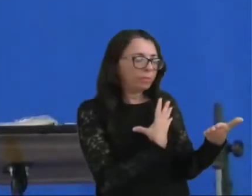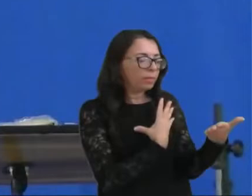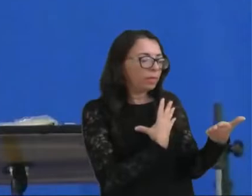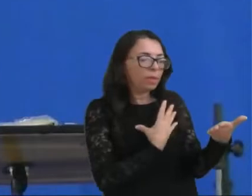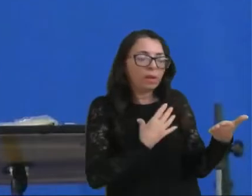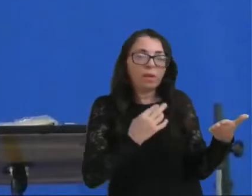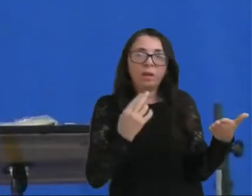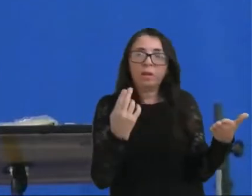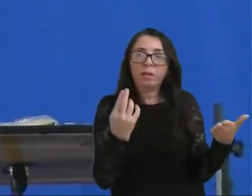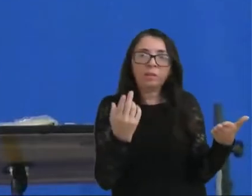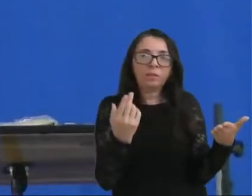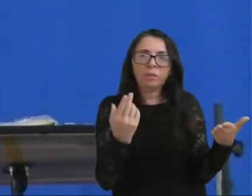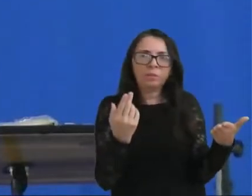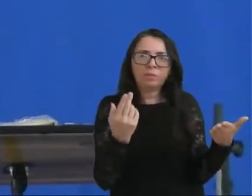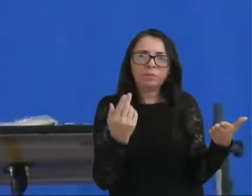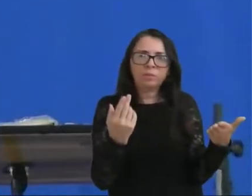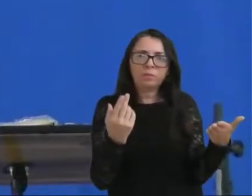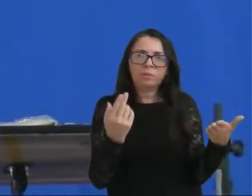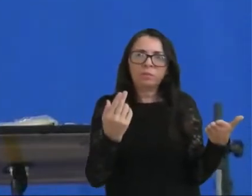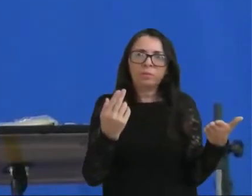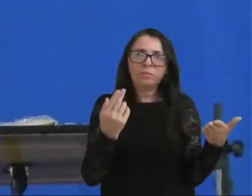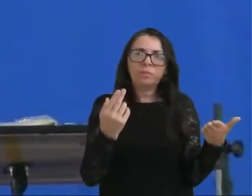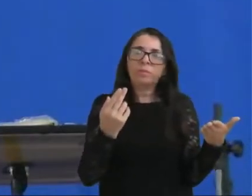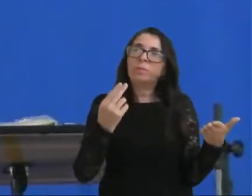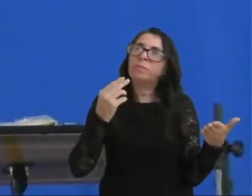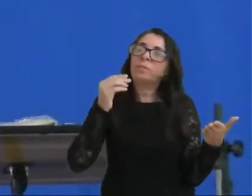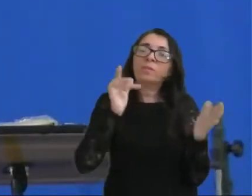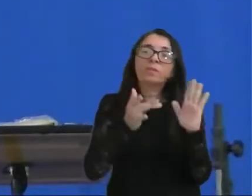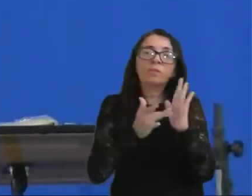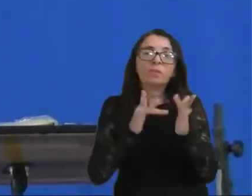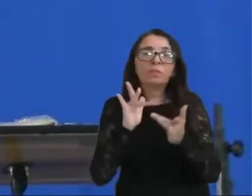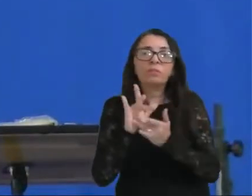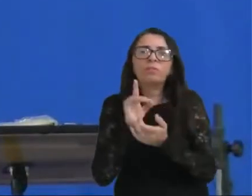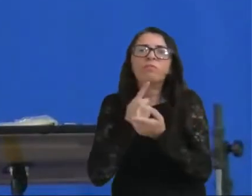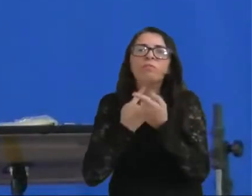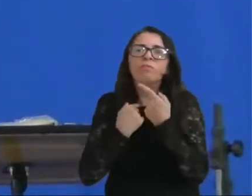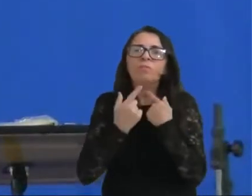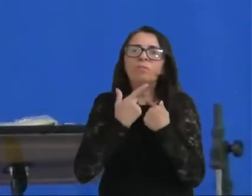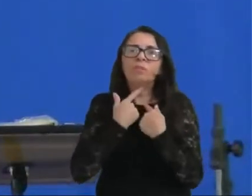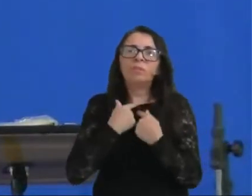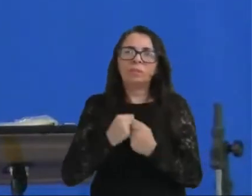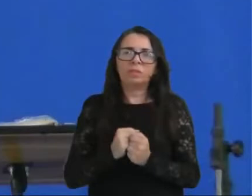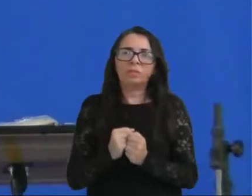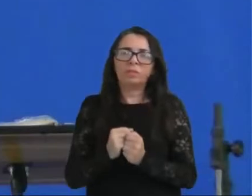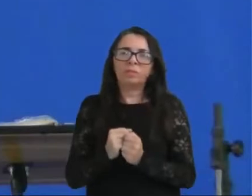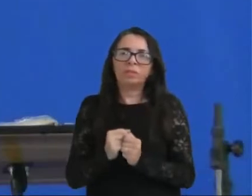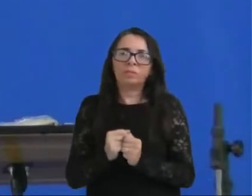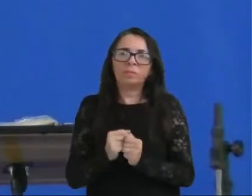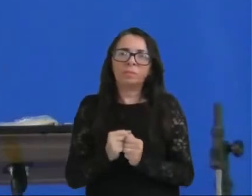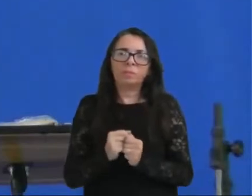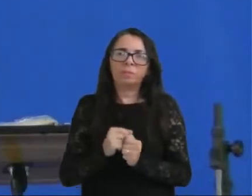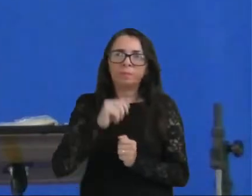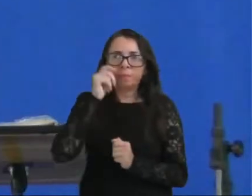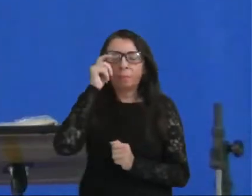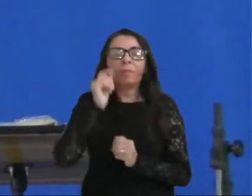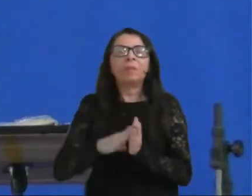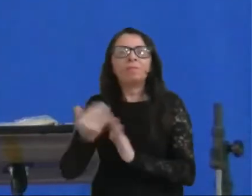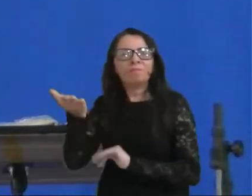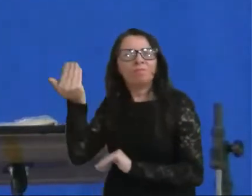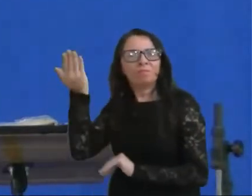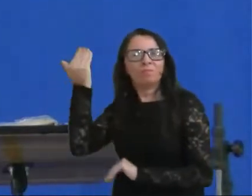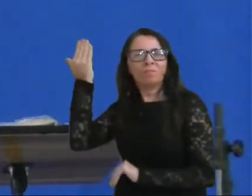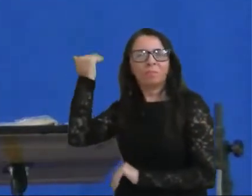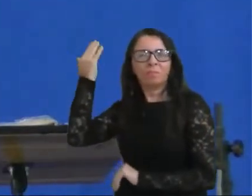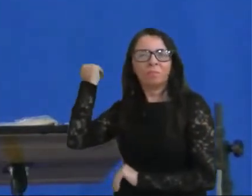cidade. Uma cidade de grande relevância. Era uma cidade aonde os mercadores passavam para entrar naquele